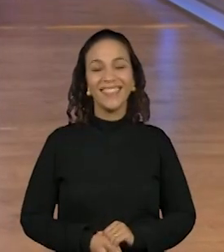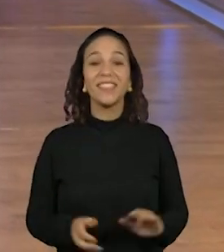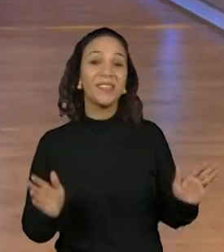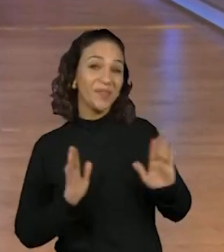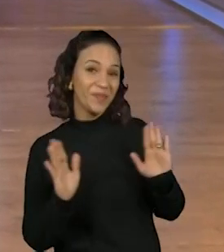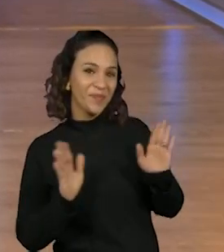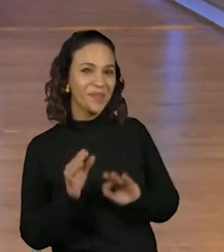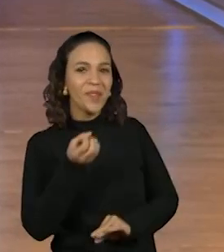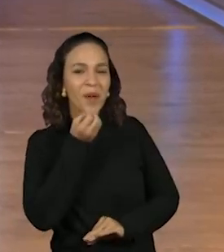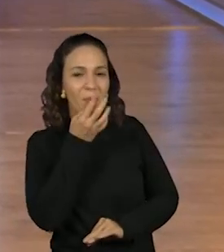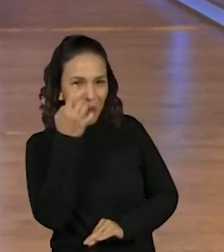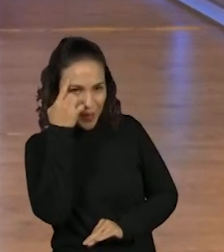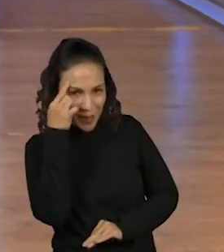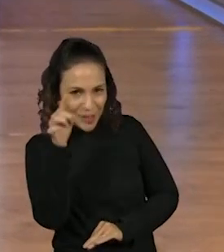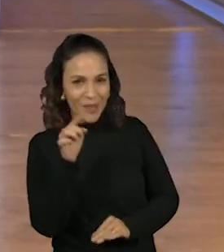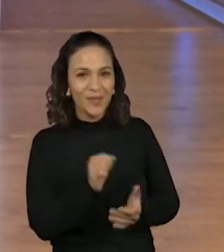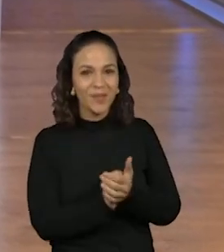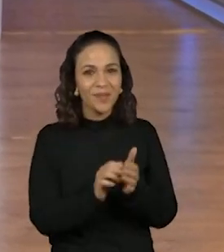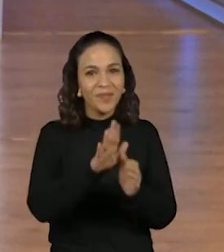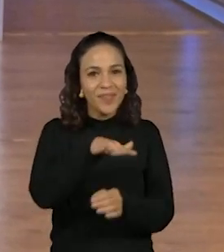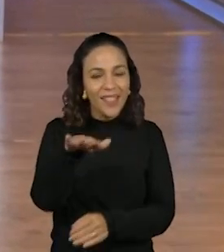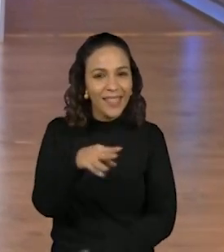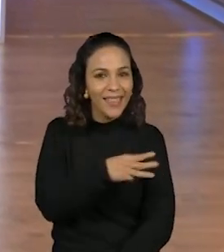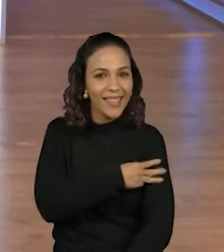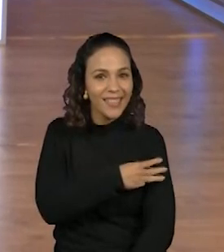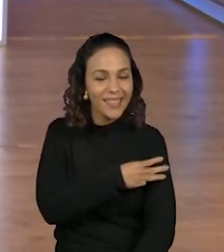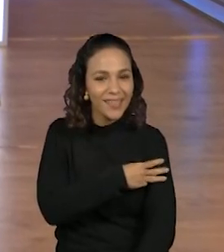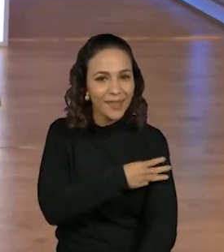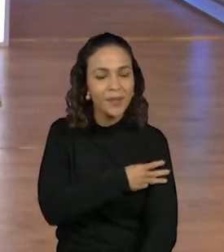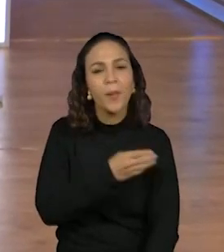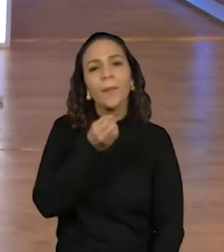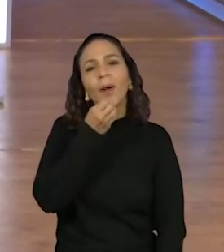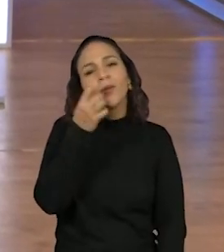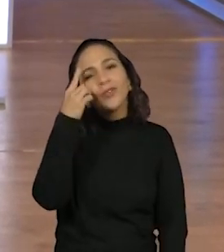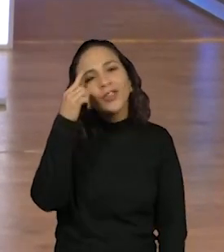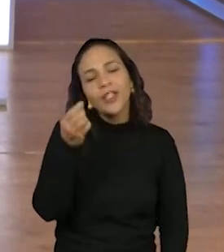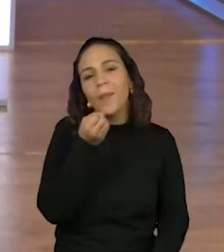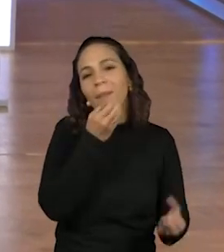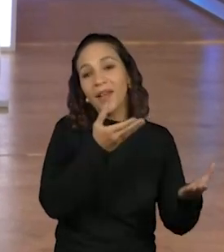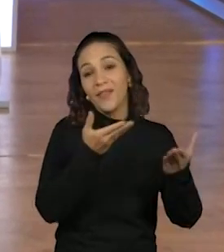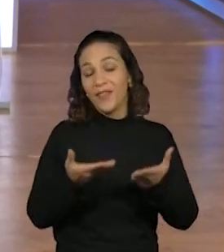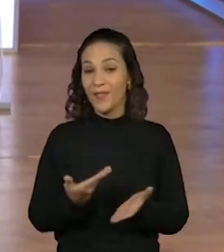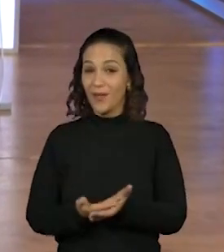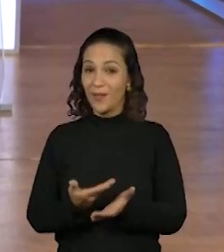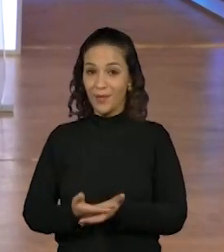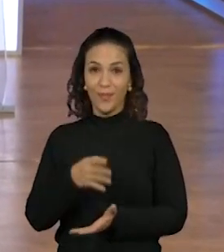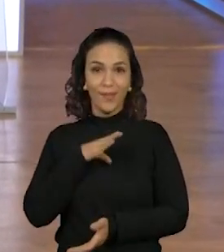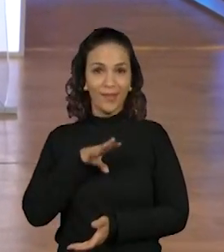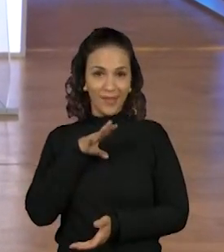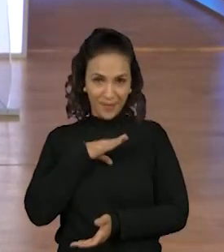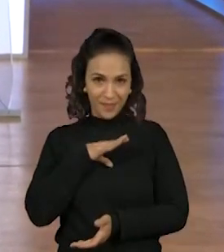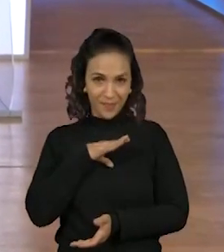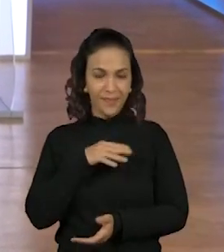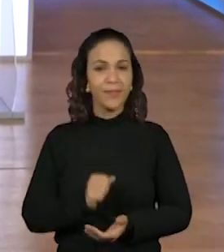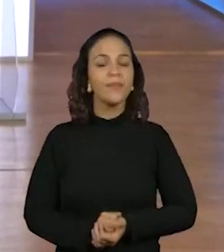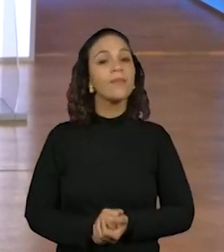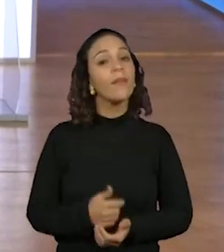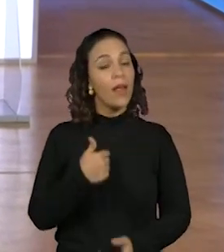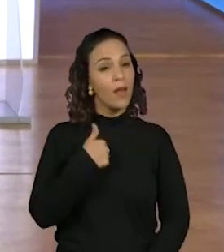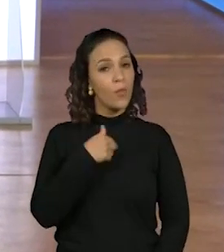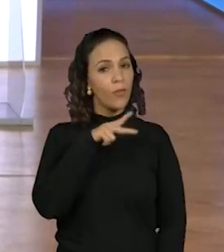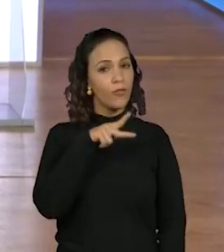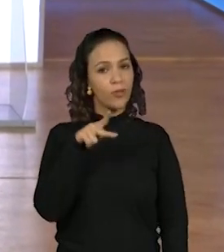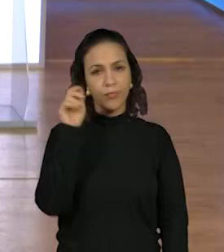Bom dia, estudantes do terceiro ano. Bom dia e sejam bem-vindos a essa aula de língua portuguesa. Eu sou o professor Joelson, dou